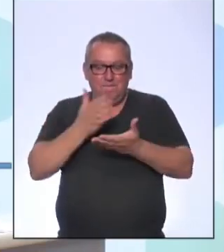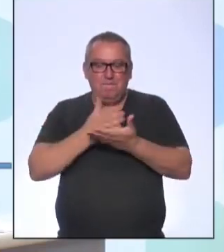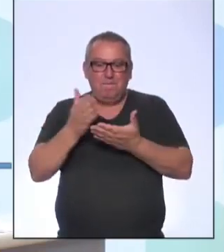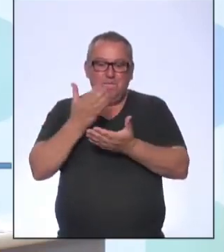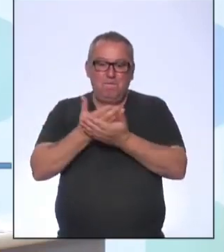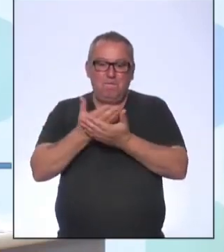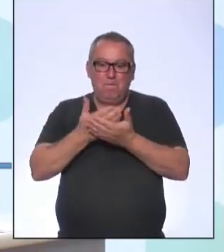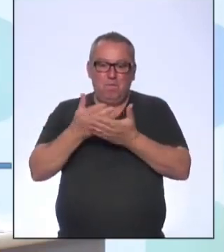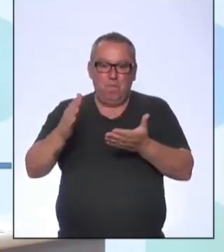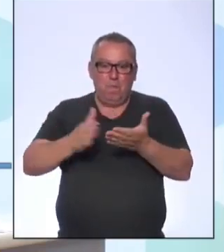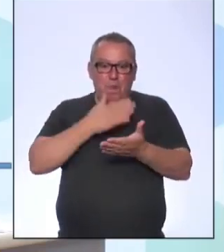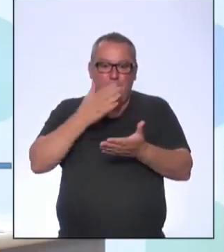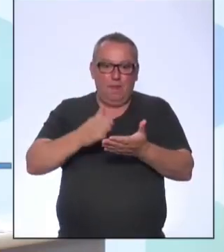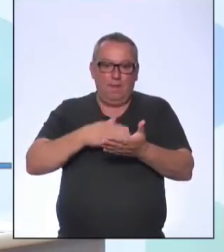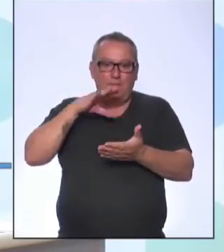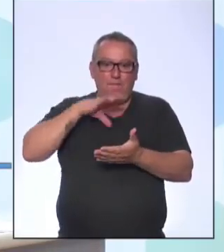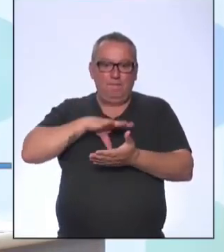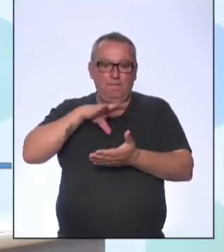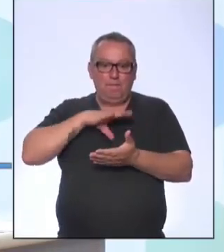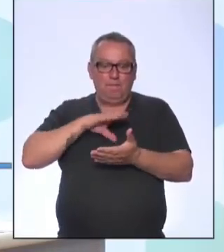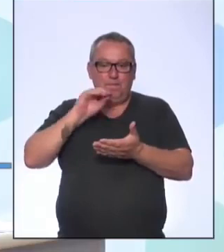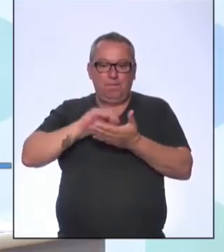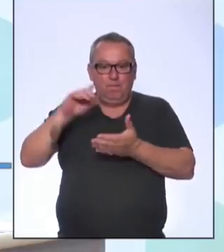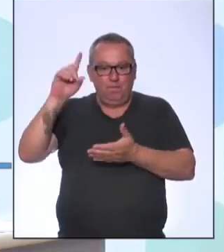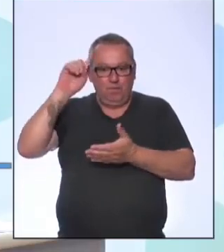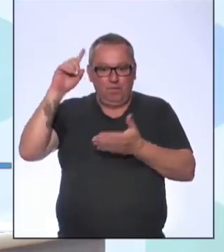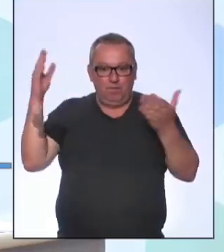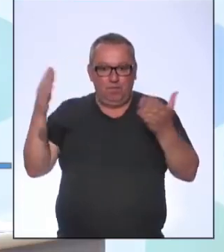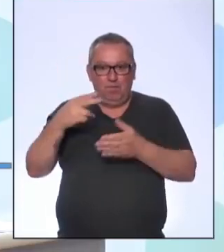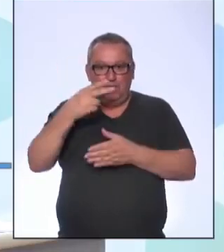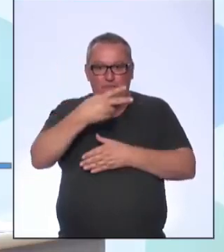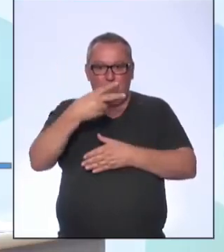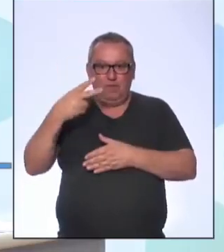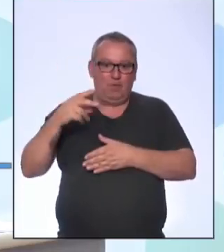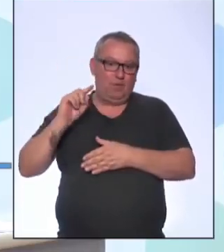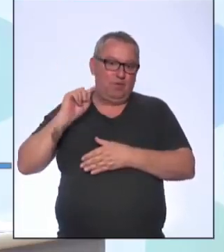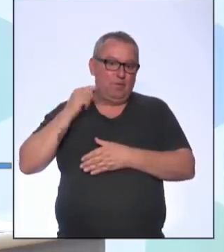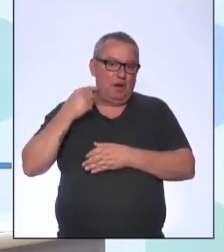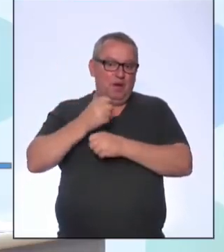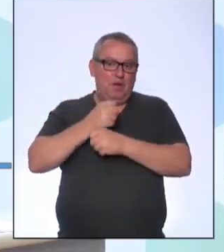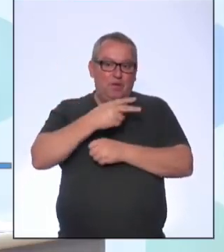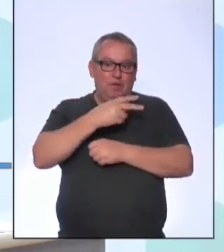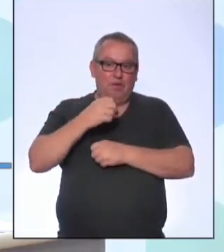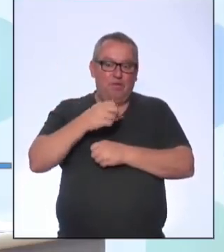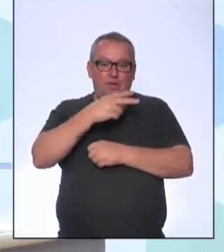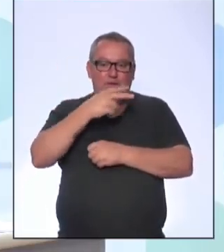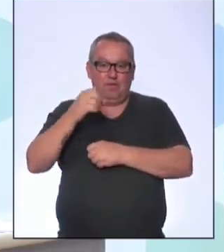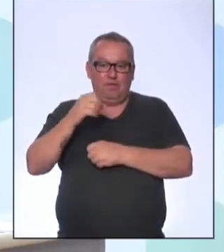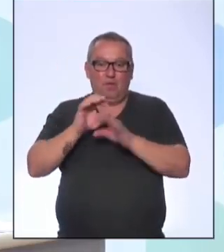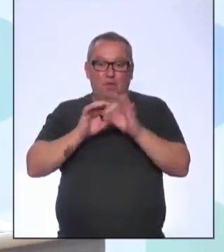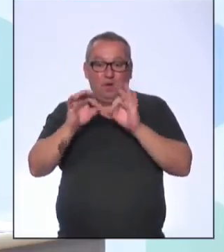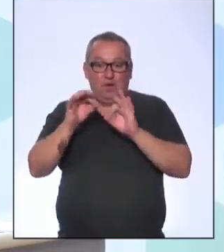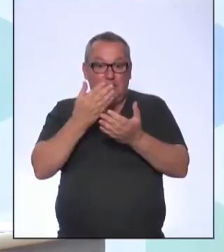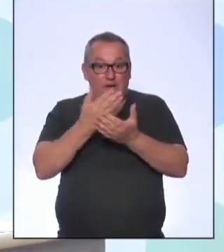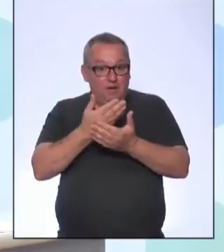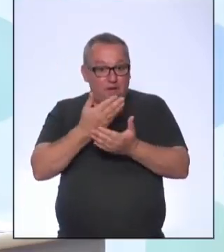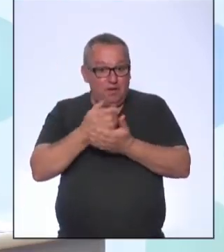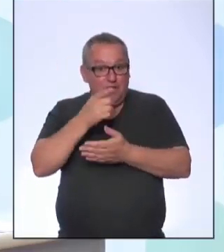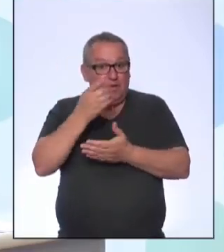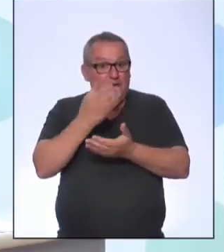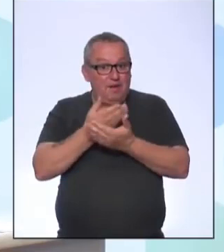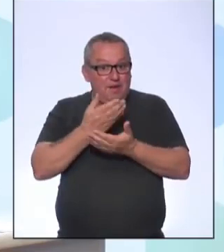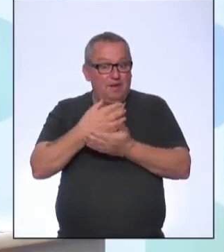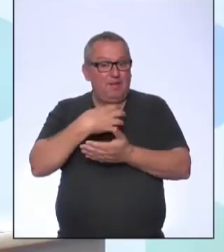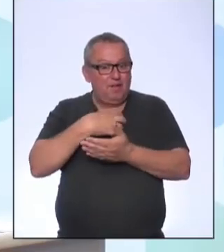Abram o caderno de língua portuguesa, coloquem a data de hoje. Hoje é dia 22 de maio de 2020. Não esqueça de organizar os seus estudos. Você está estudando de